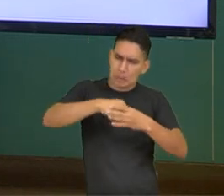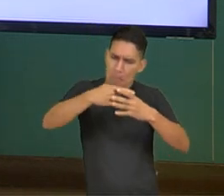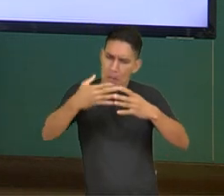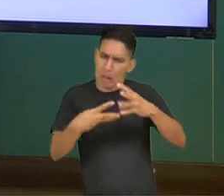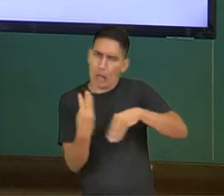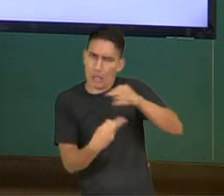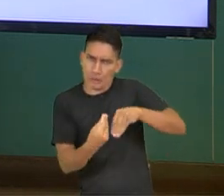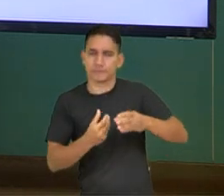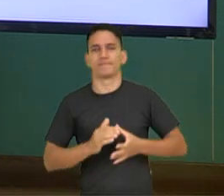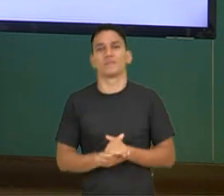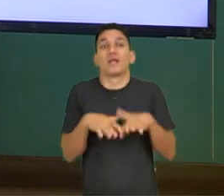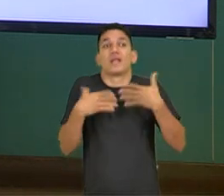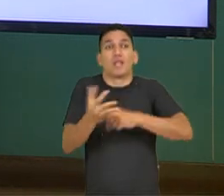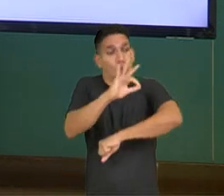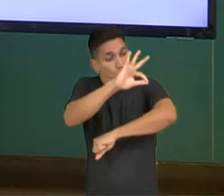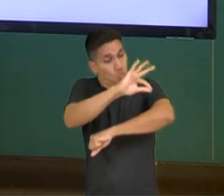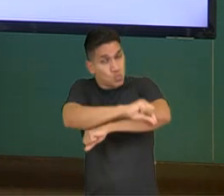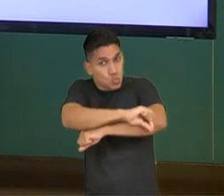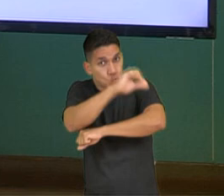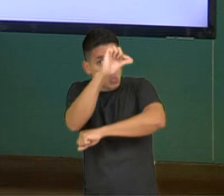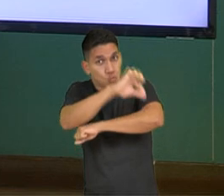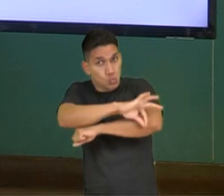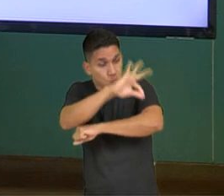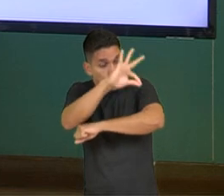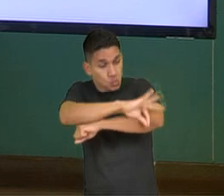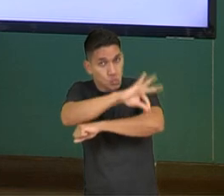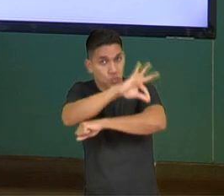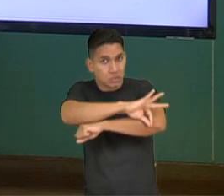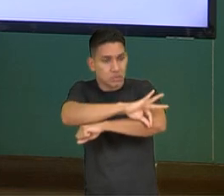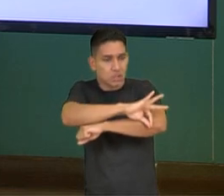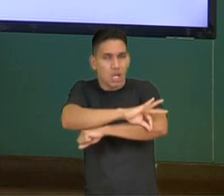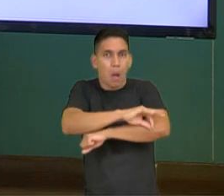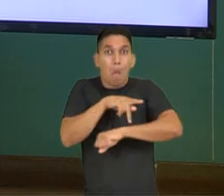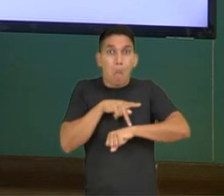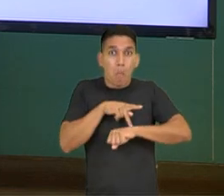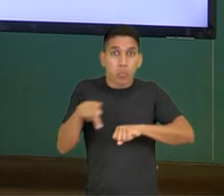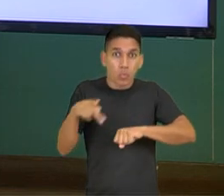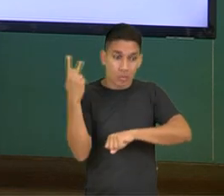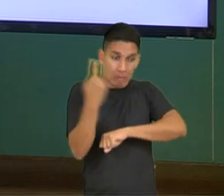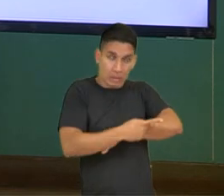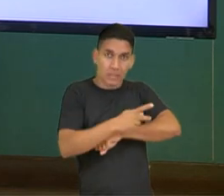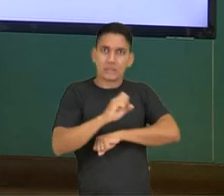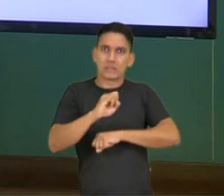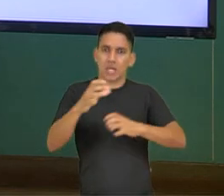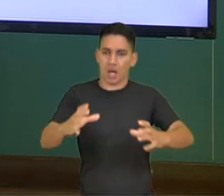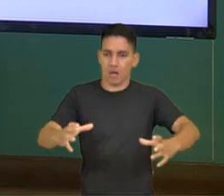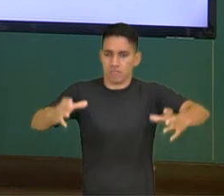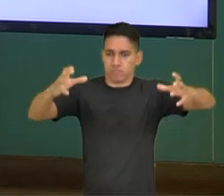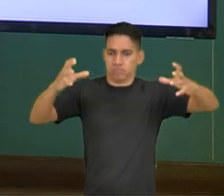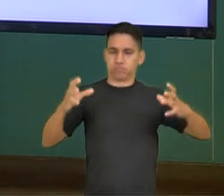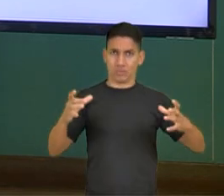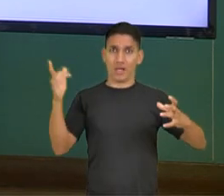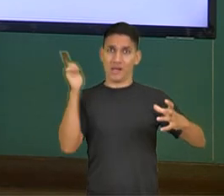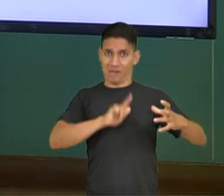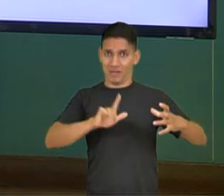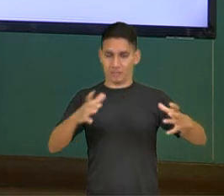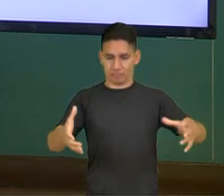o petróleo cru. Se você ganhar um barril de petróleo